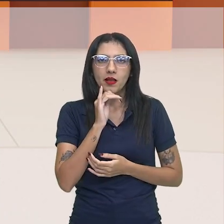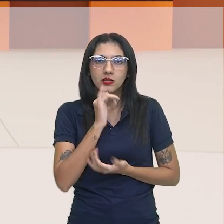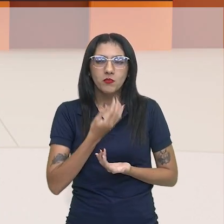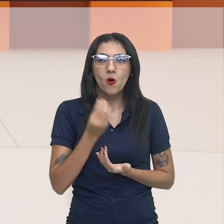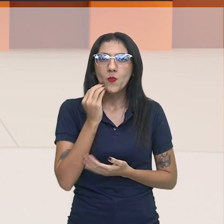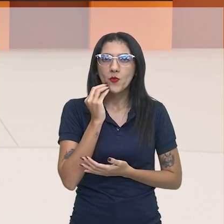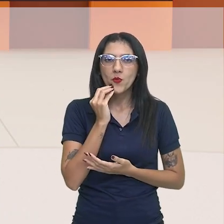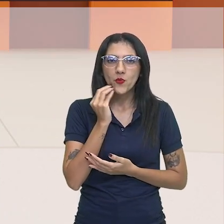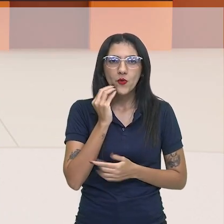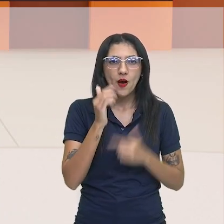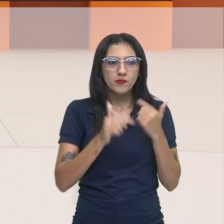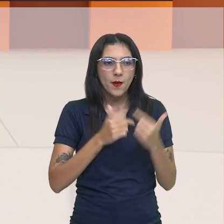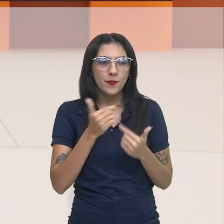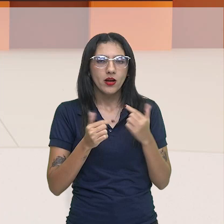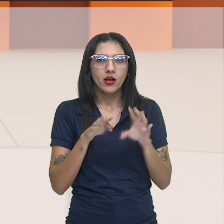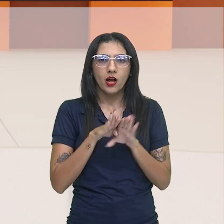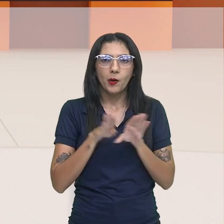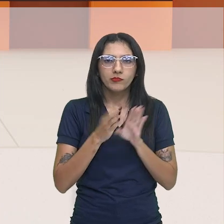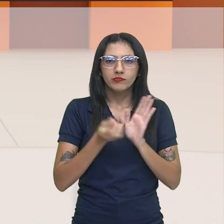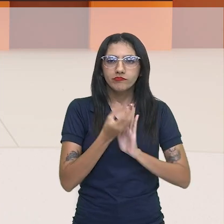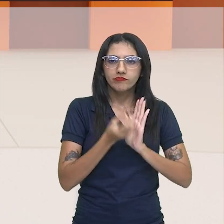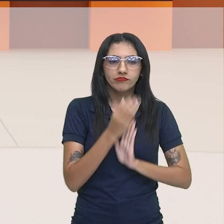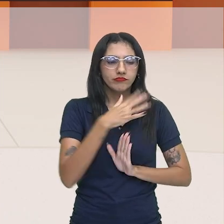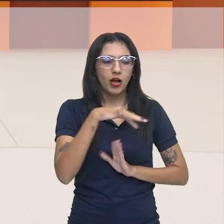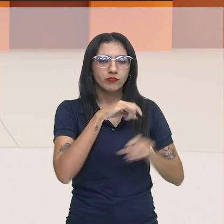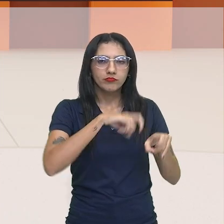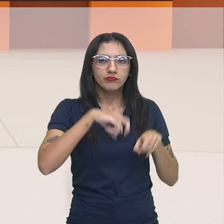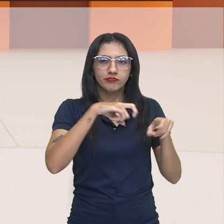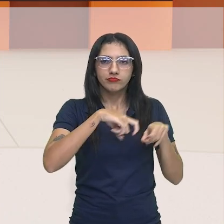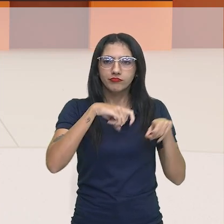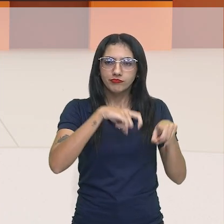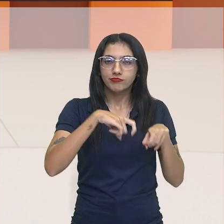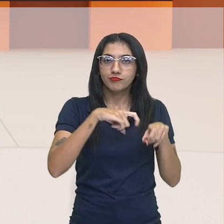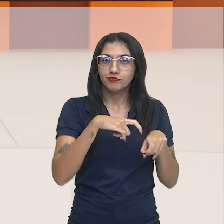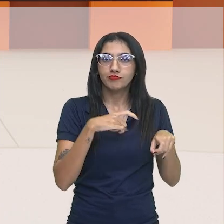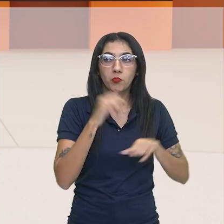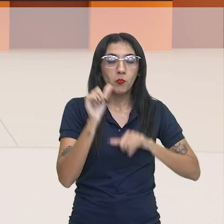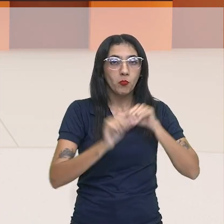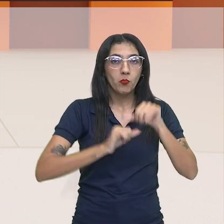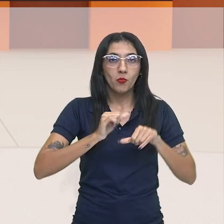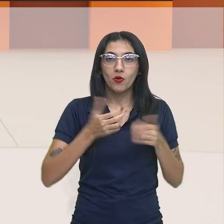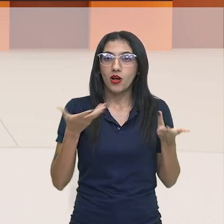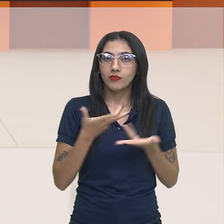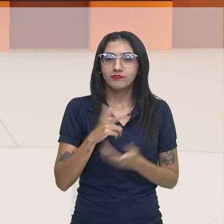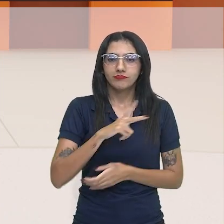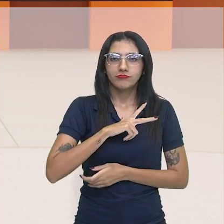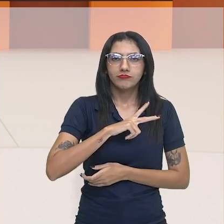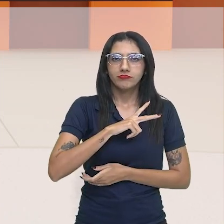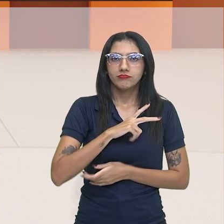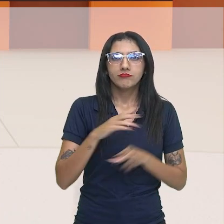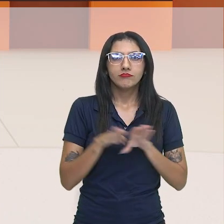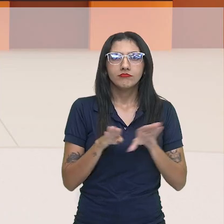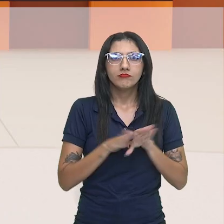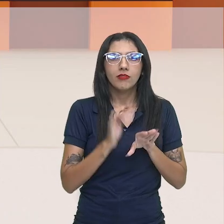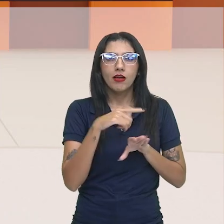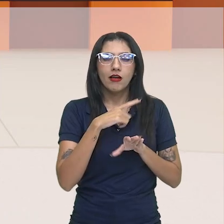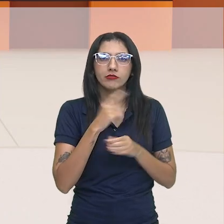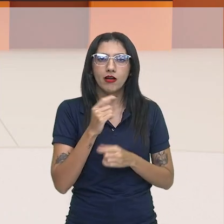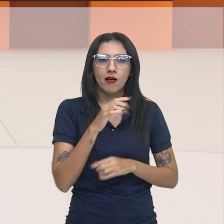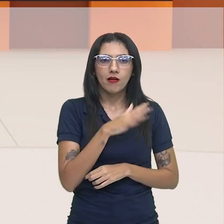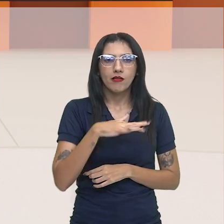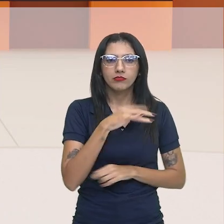fruto de transformação das propriedades comunais em propriedades privadas, né? E essa mão de obra